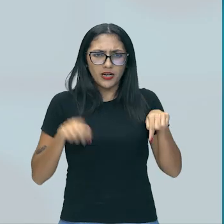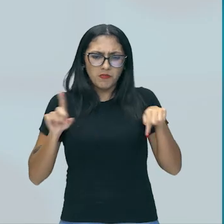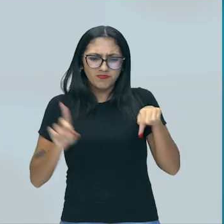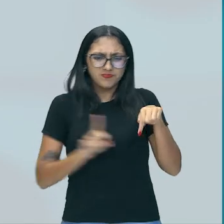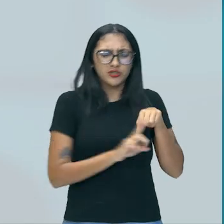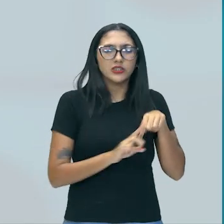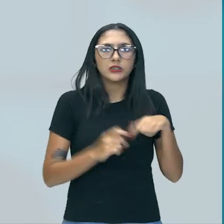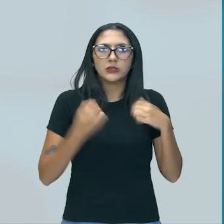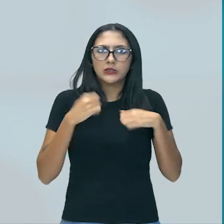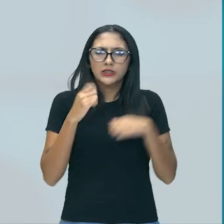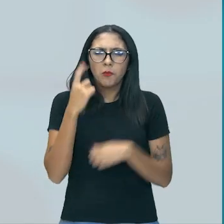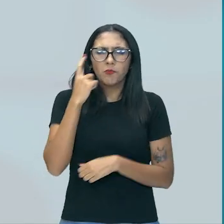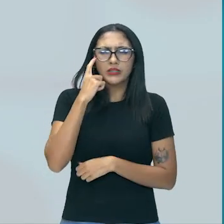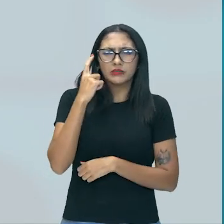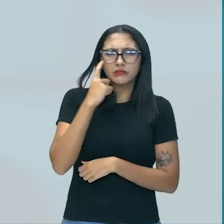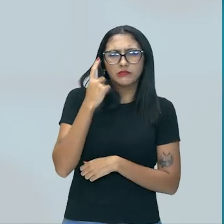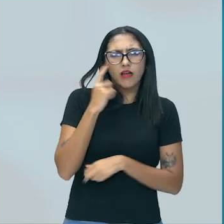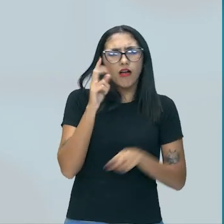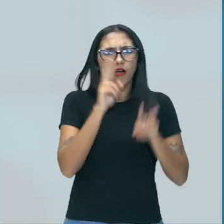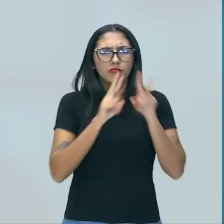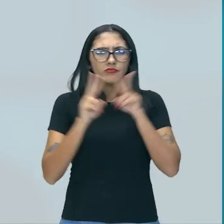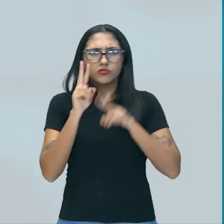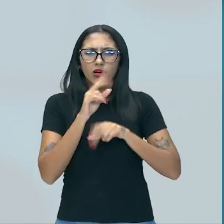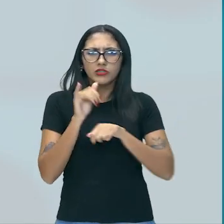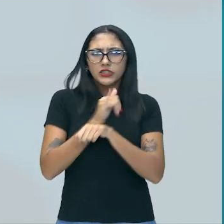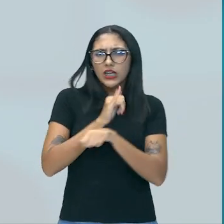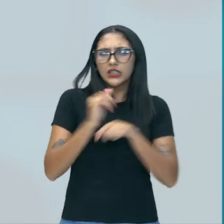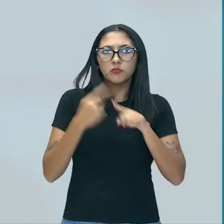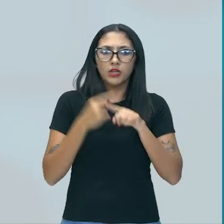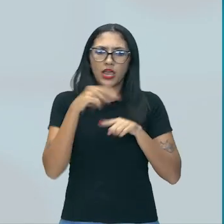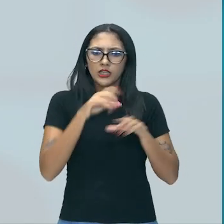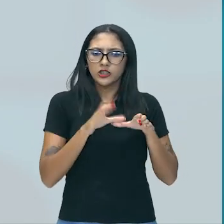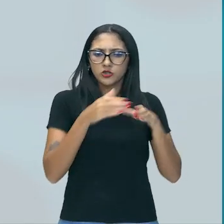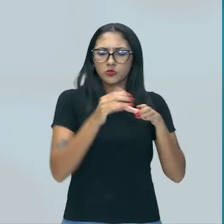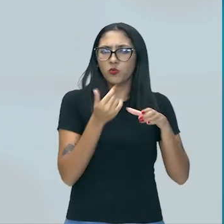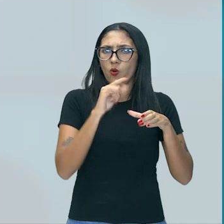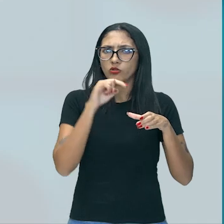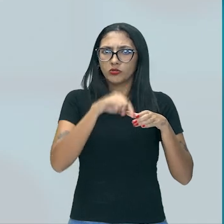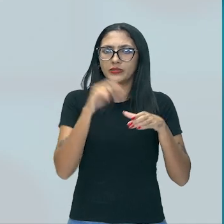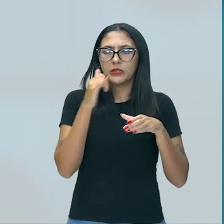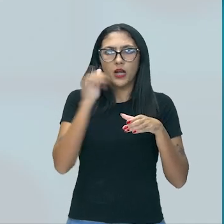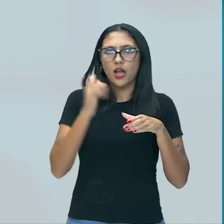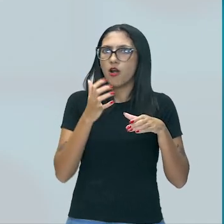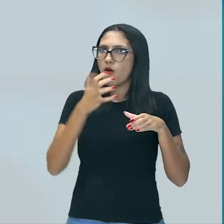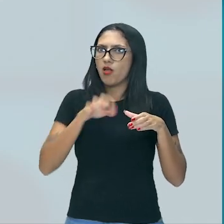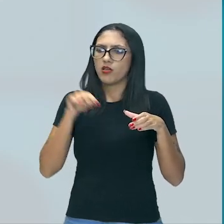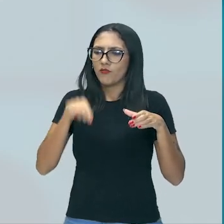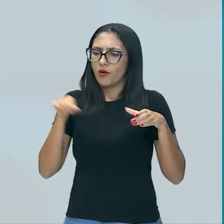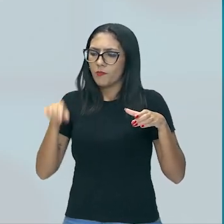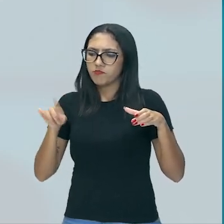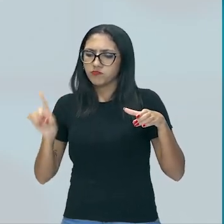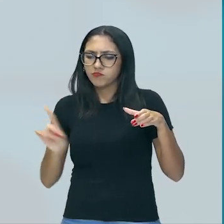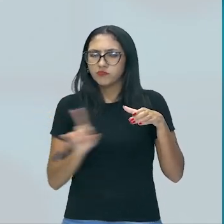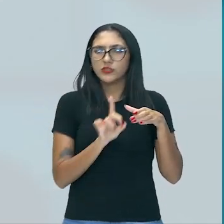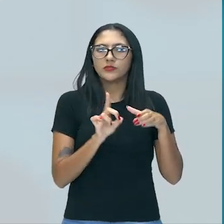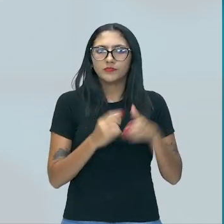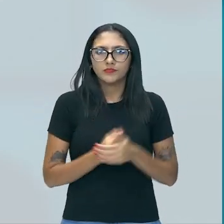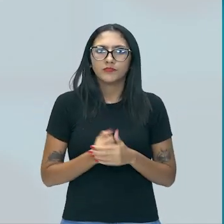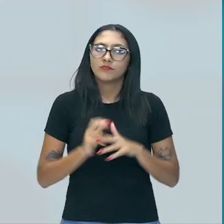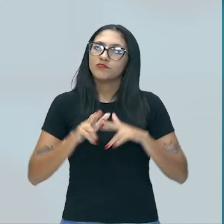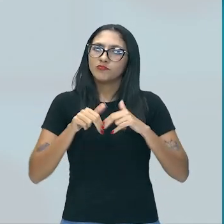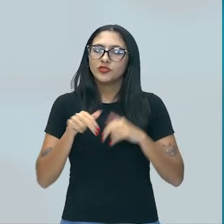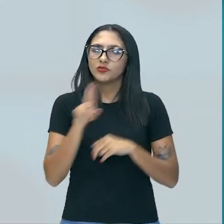muita estratégia, porque o time oponente ele não vai deixar isso acontecer. Por isso acontecem esses embates, por isso eles utilizam